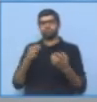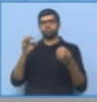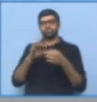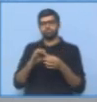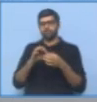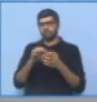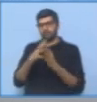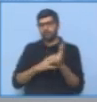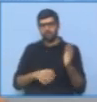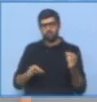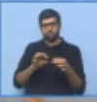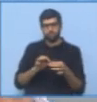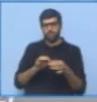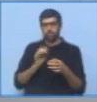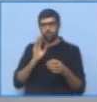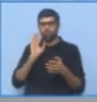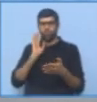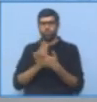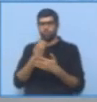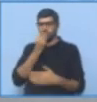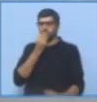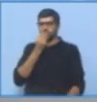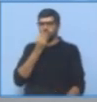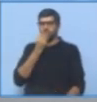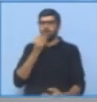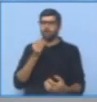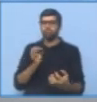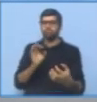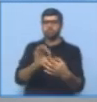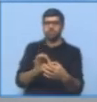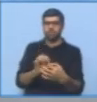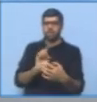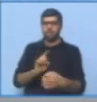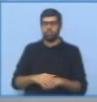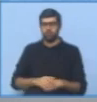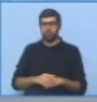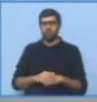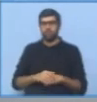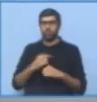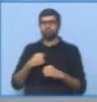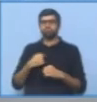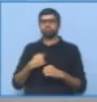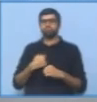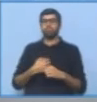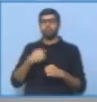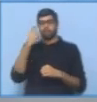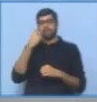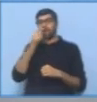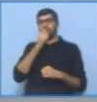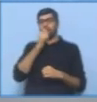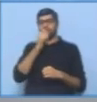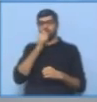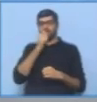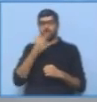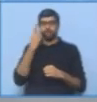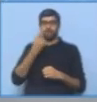este texto e faz da última ceia um ponto de ligação. E não há sinal maior do que pensar que a água, que é a